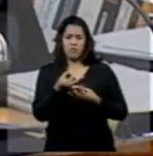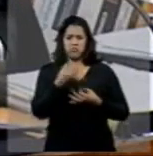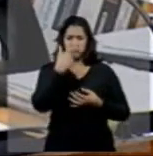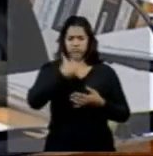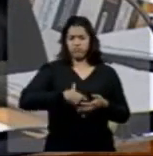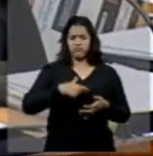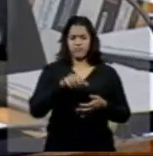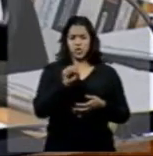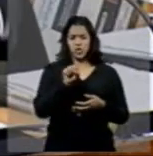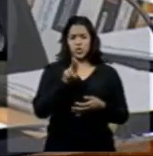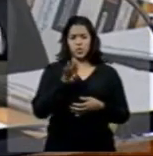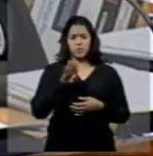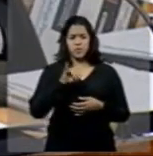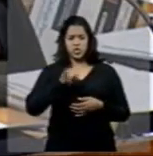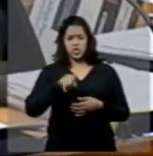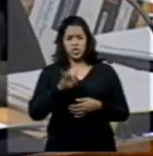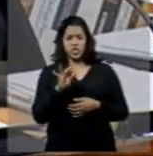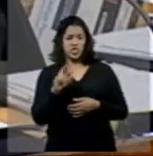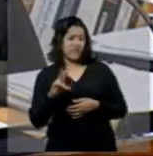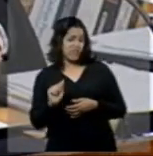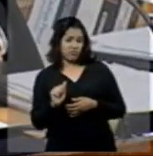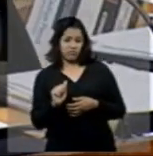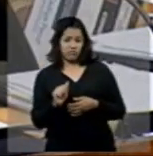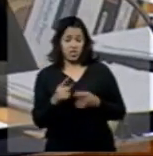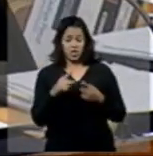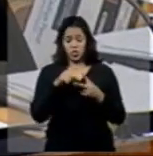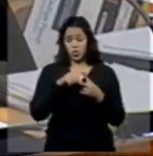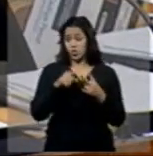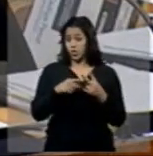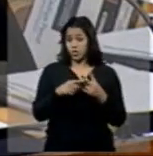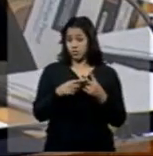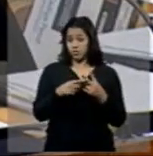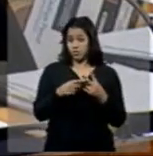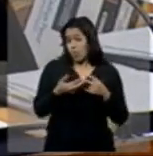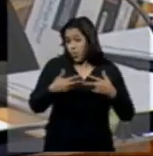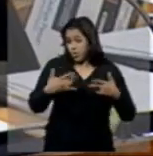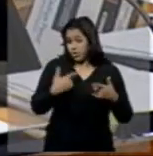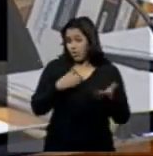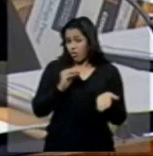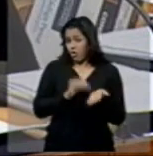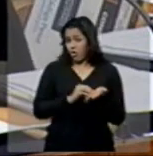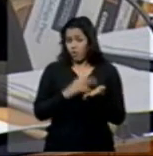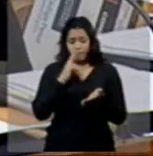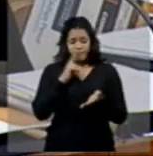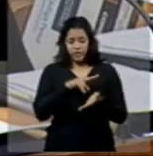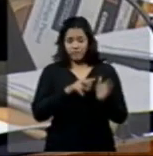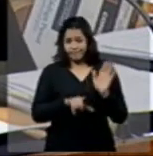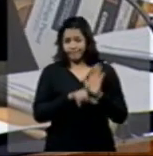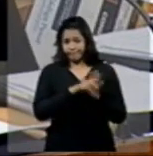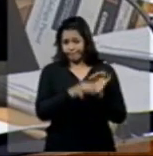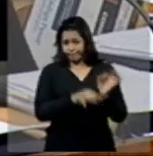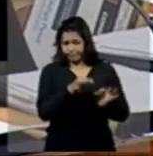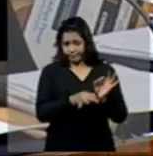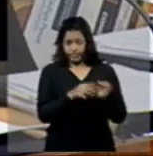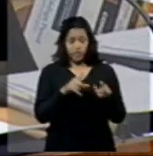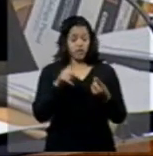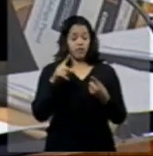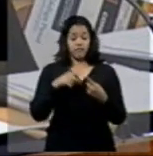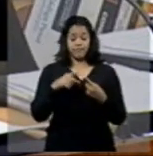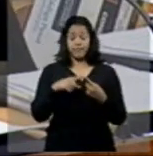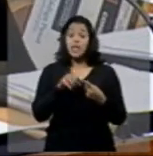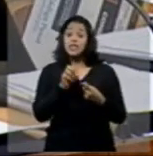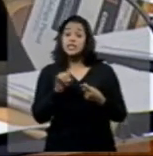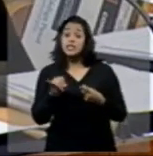posições pessoais, duas questões se colocam do ponto de vista jurídico-constitucional. A primeira, se a